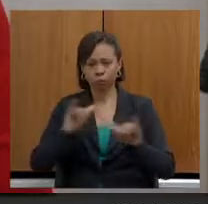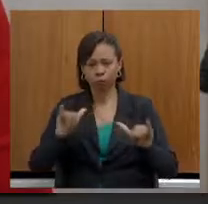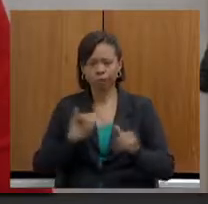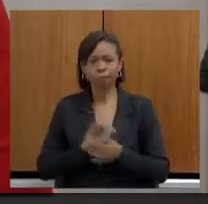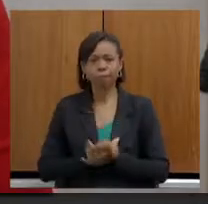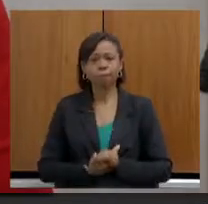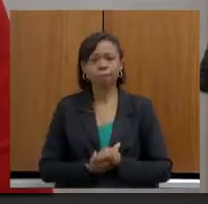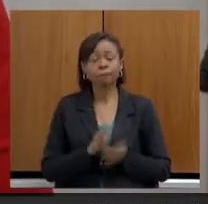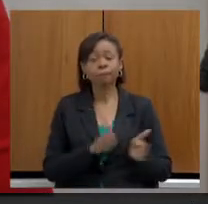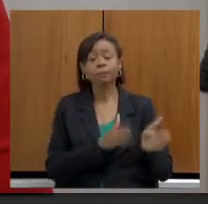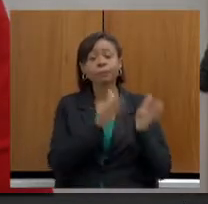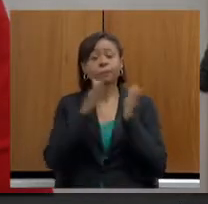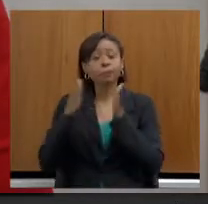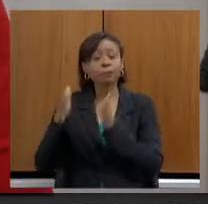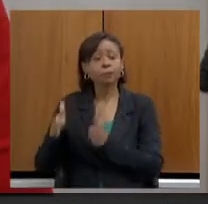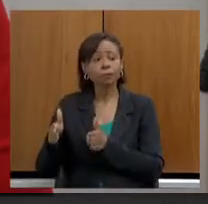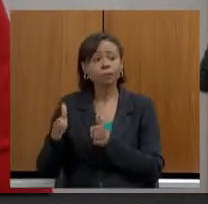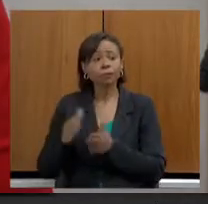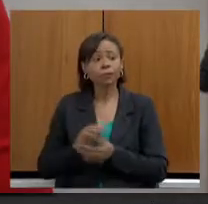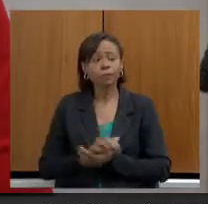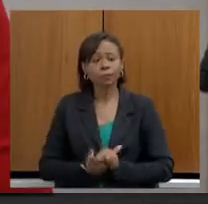passo para as considerações do